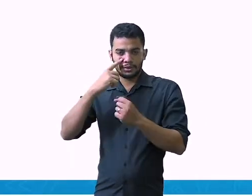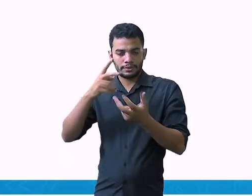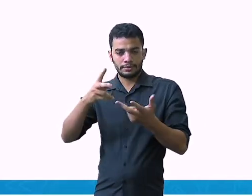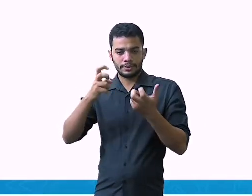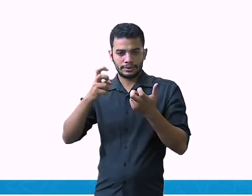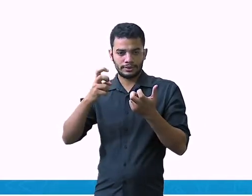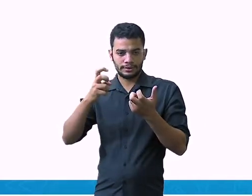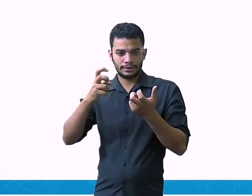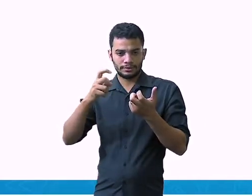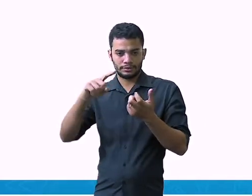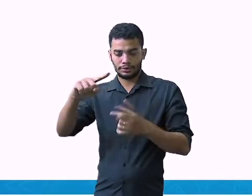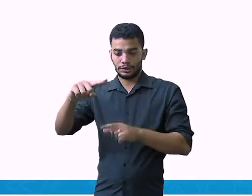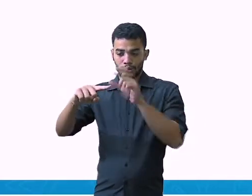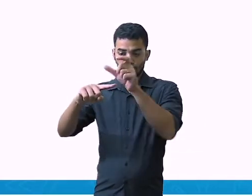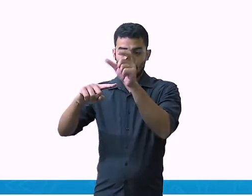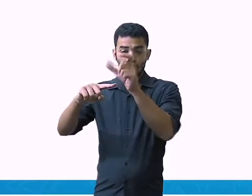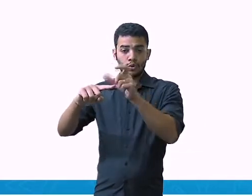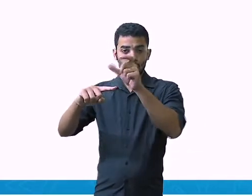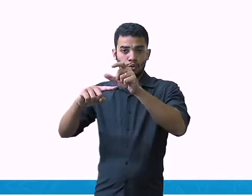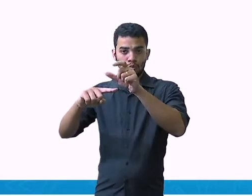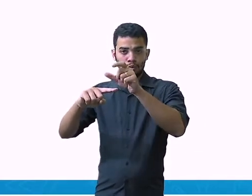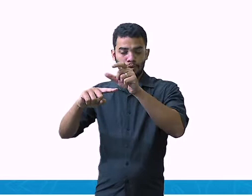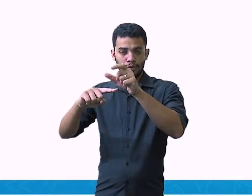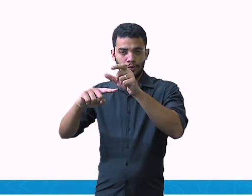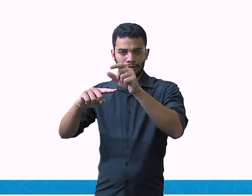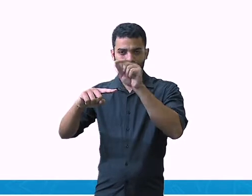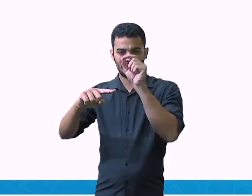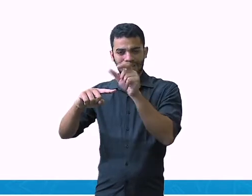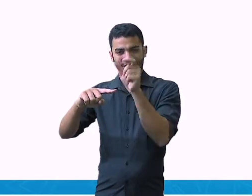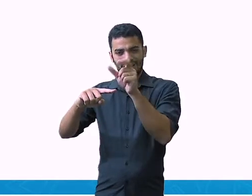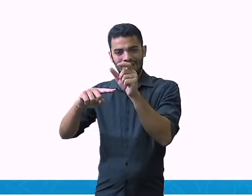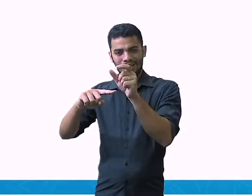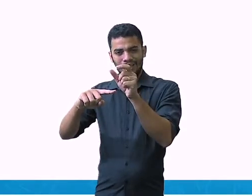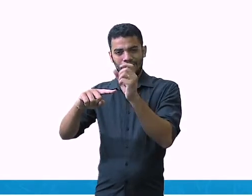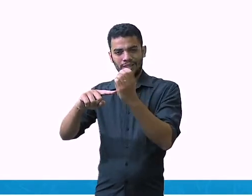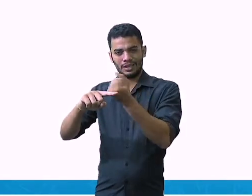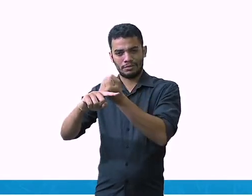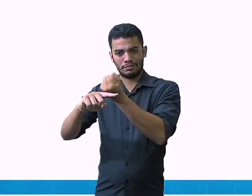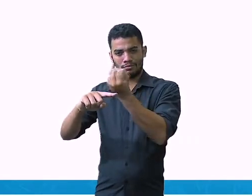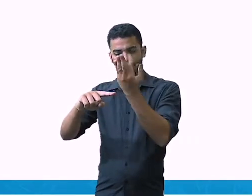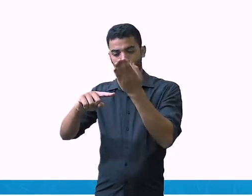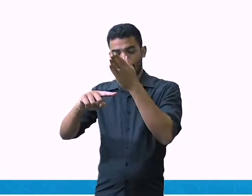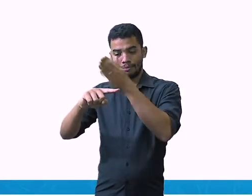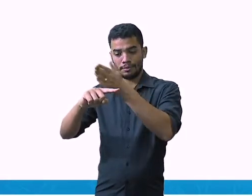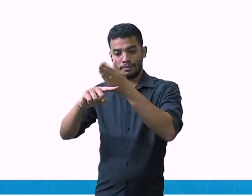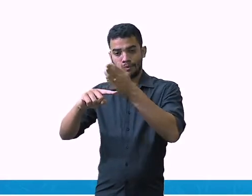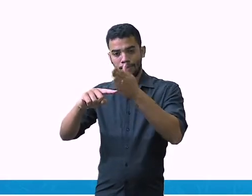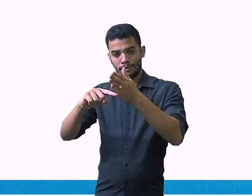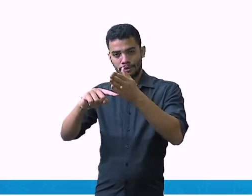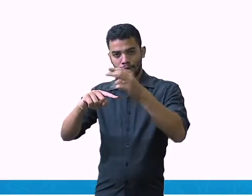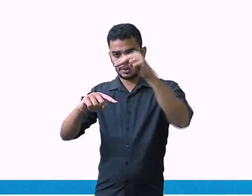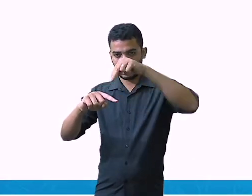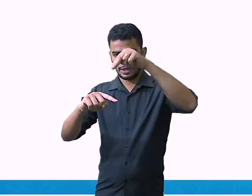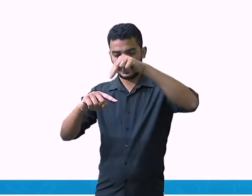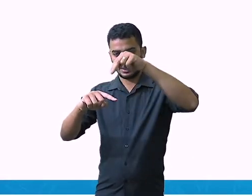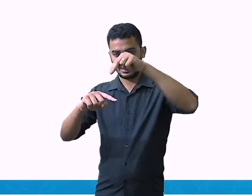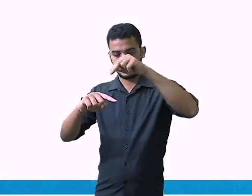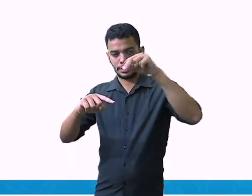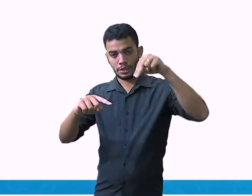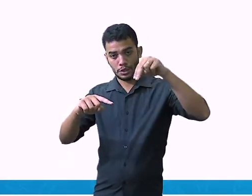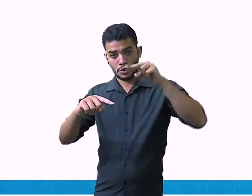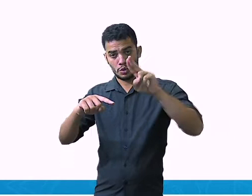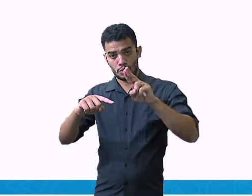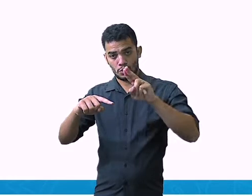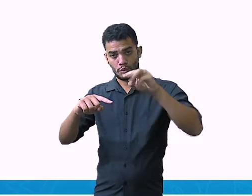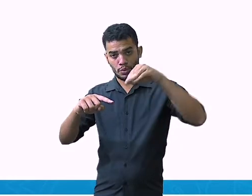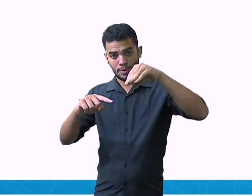o algarismo que fica em cima é o meu numerador, o algarismo que fica embaixo é o meu denominador, e esse tracinho ali